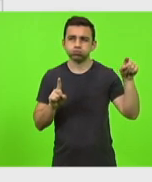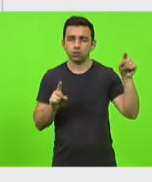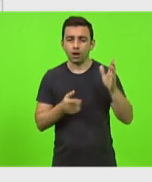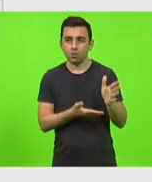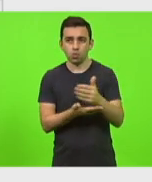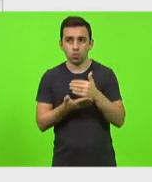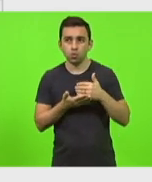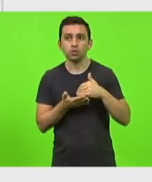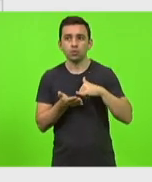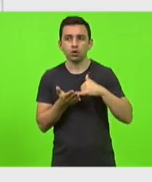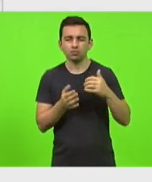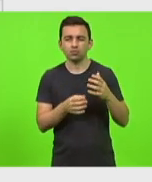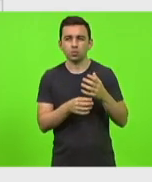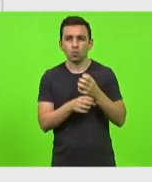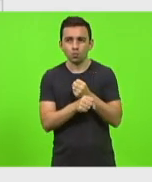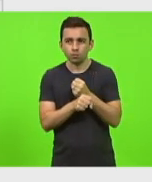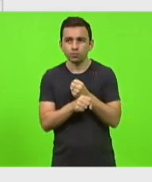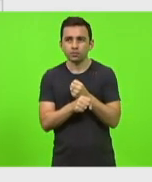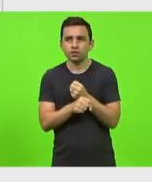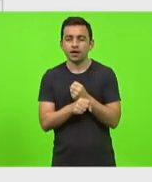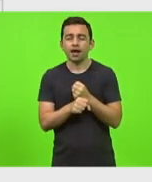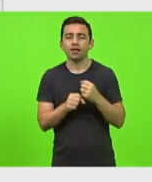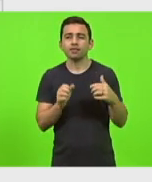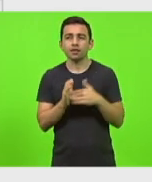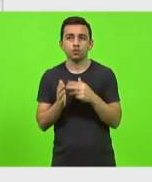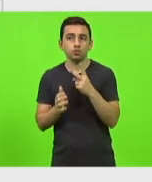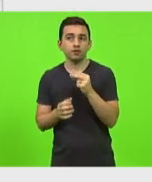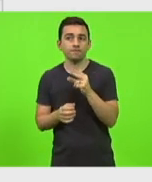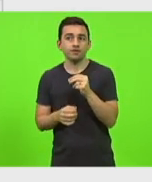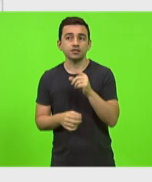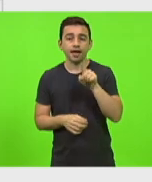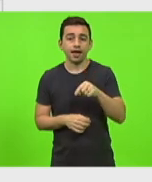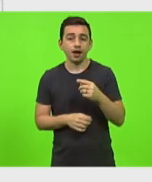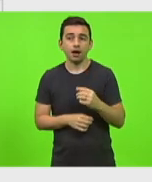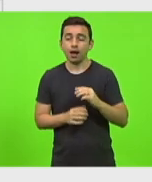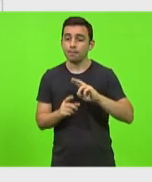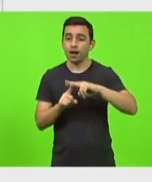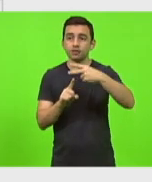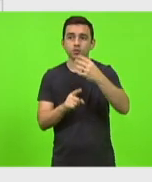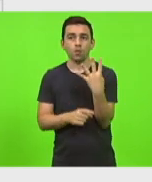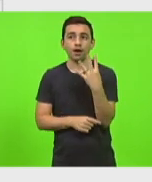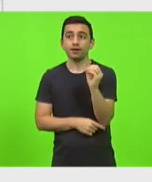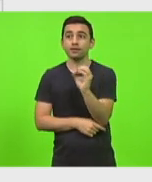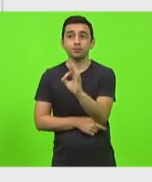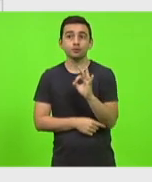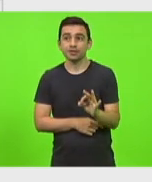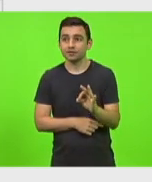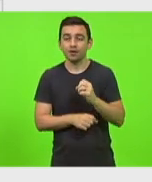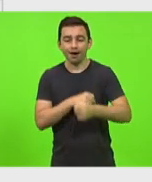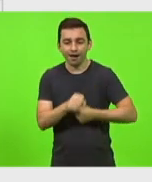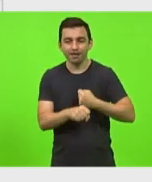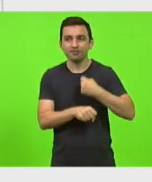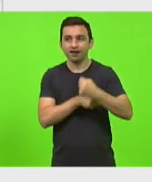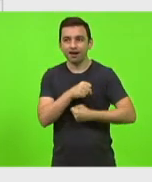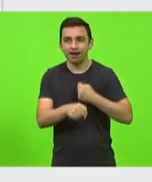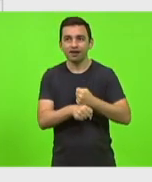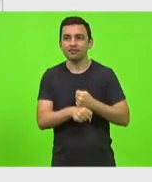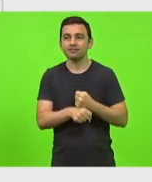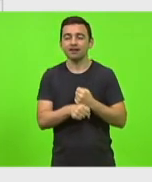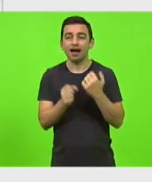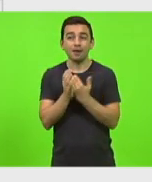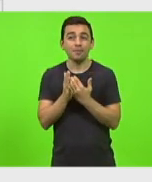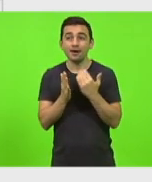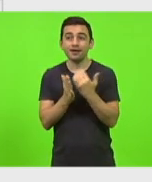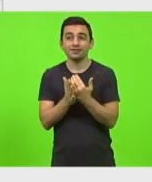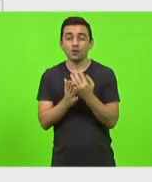até 2020 de quase 40% se somar aqui ano a ano. Quase